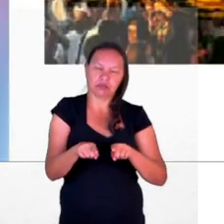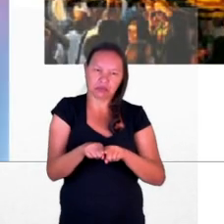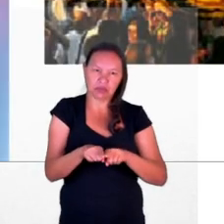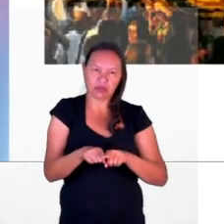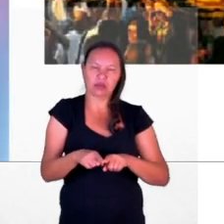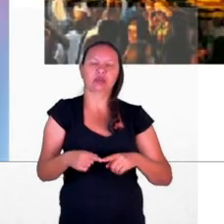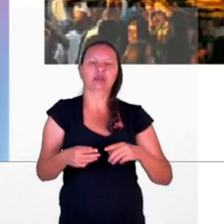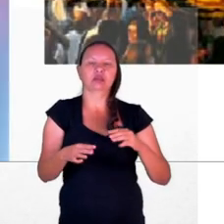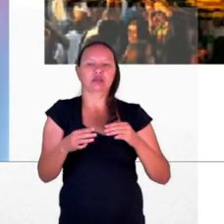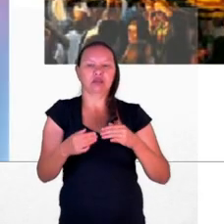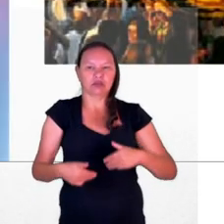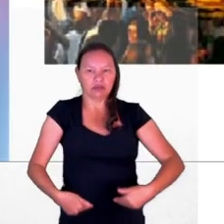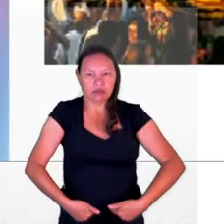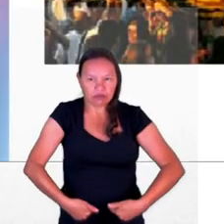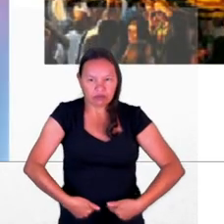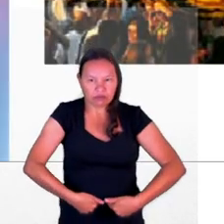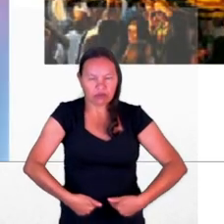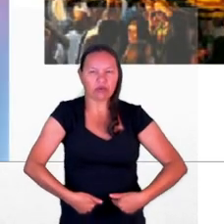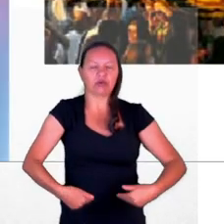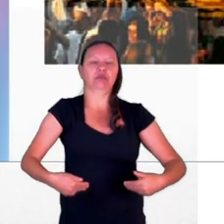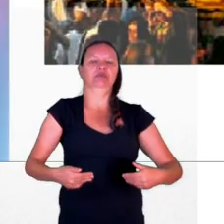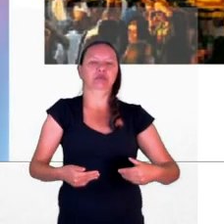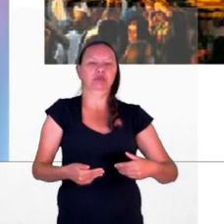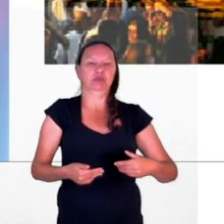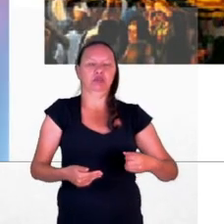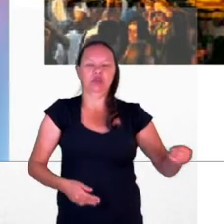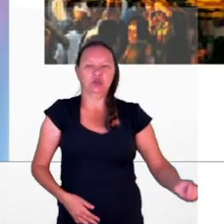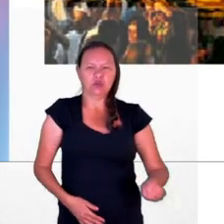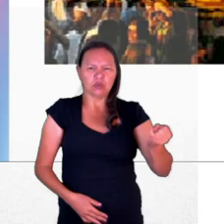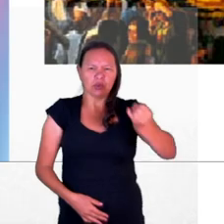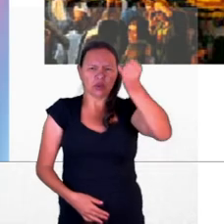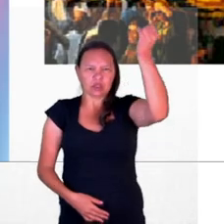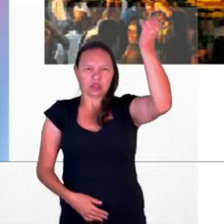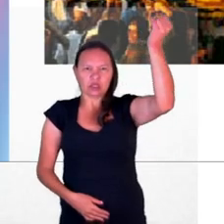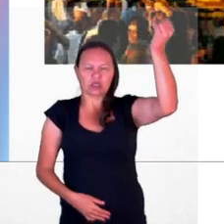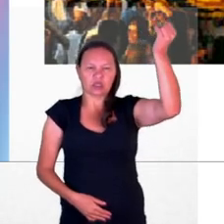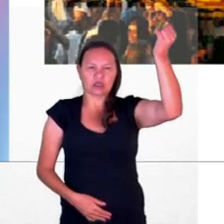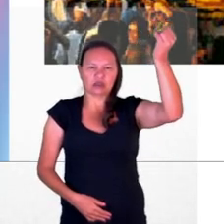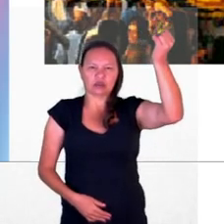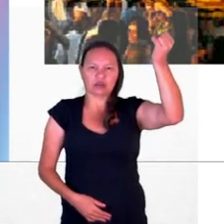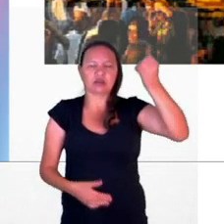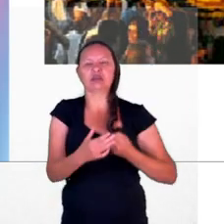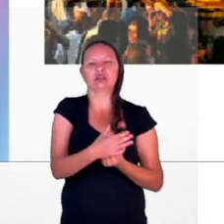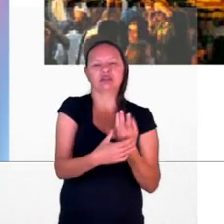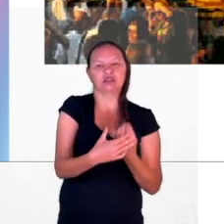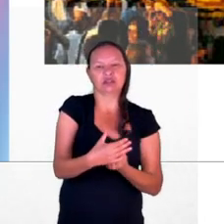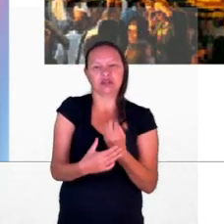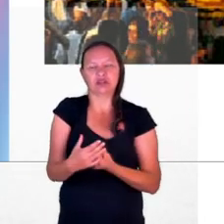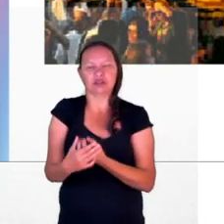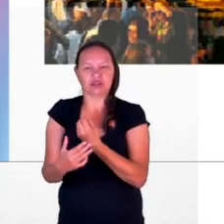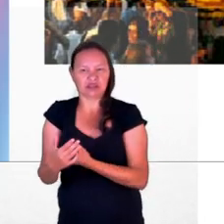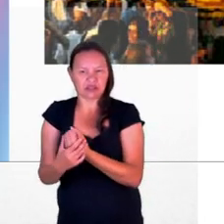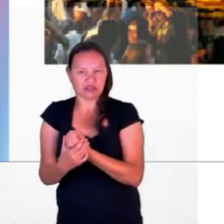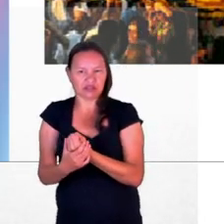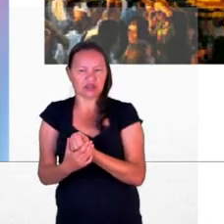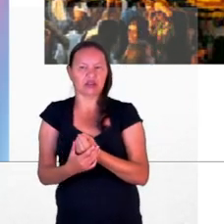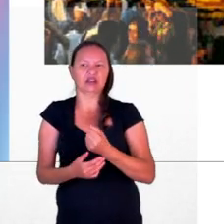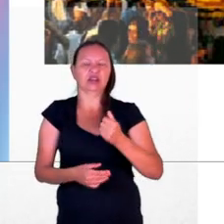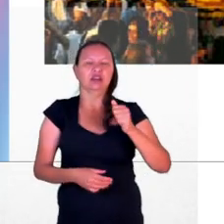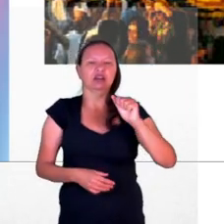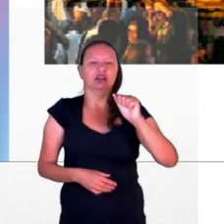a fome fosse o principal motivo para a criação da Organização das Nações